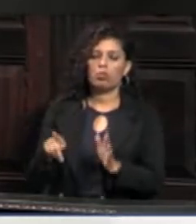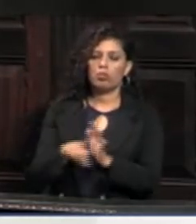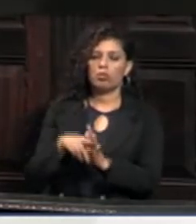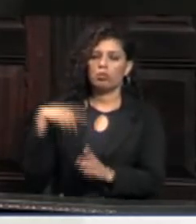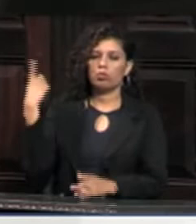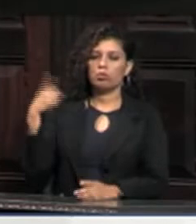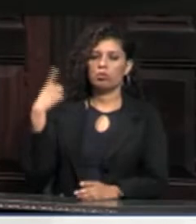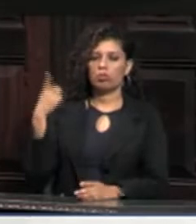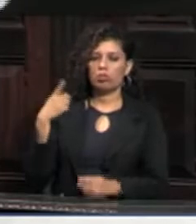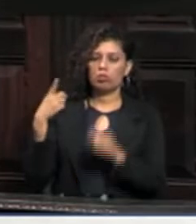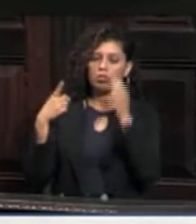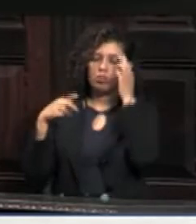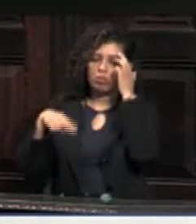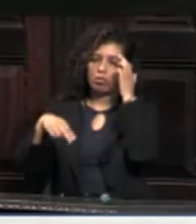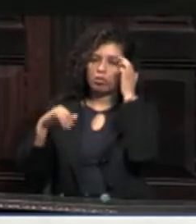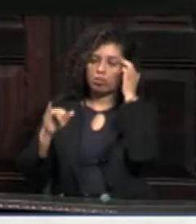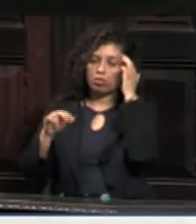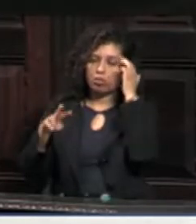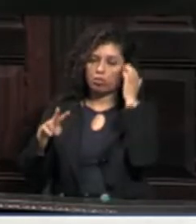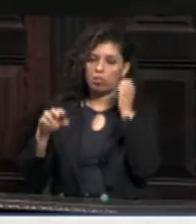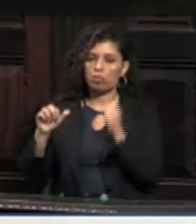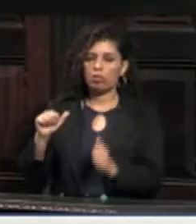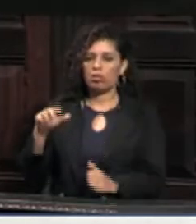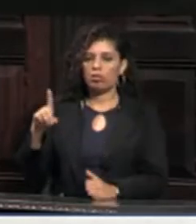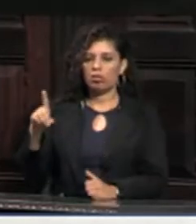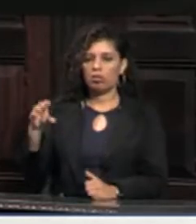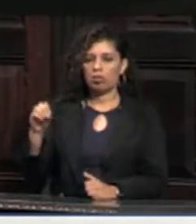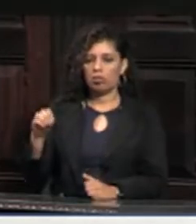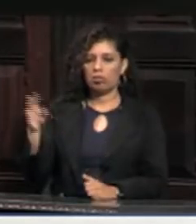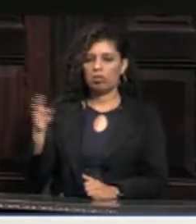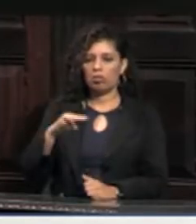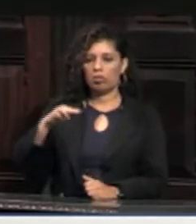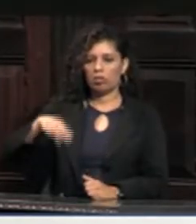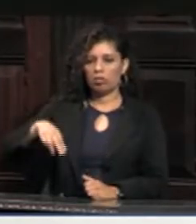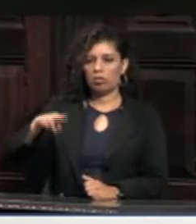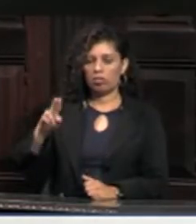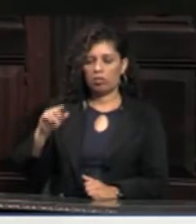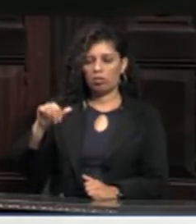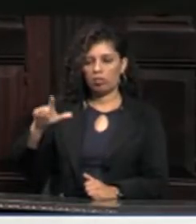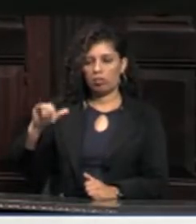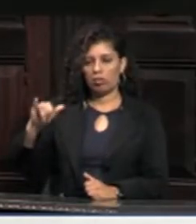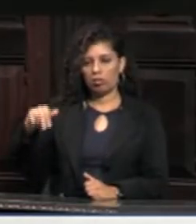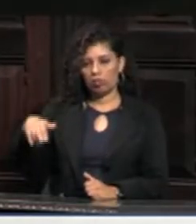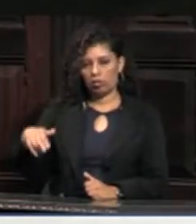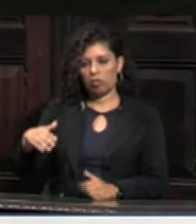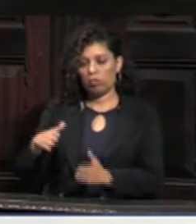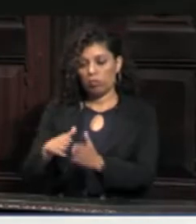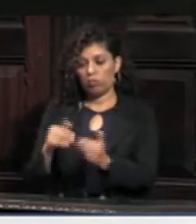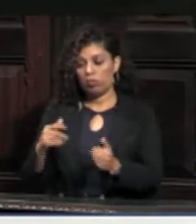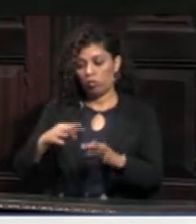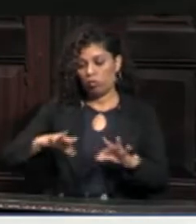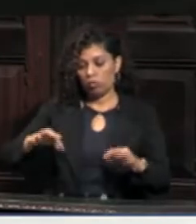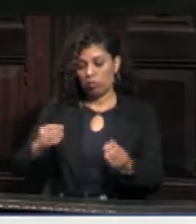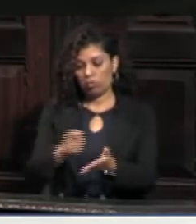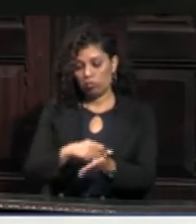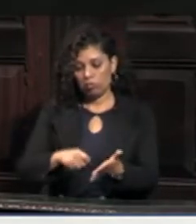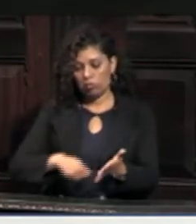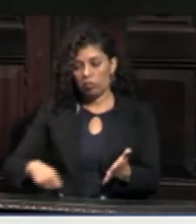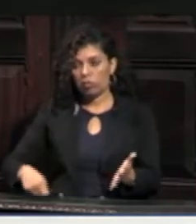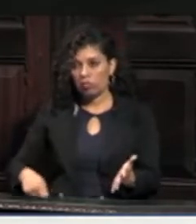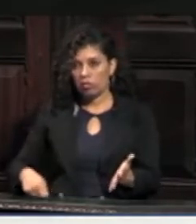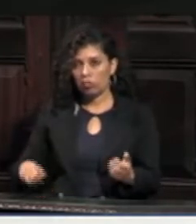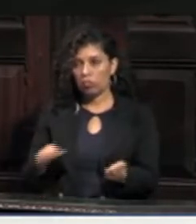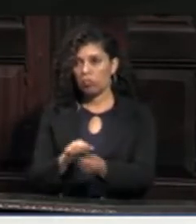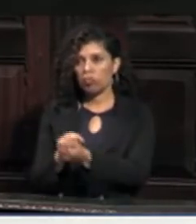Mulim. Ele que pediu para todas nós, da Comissão de Mulheres, assinarmos com ele